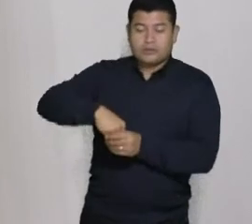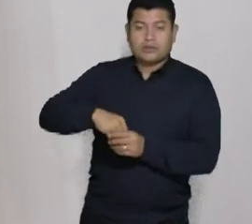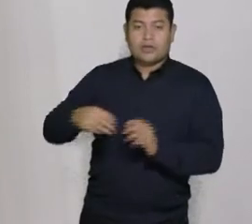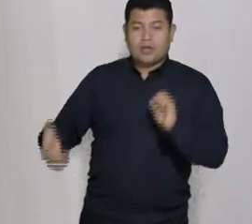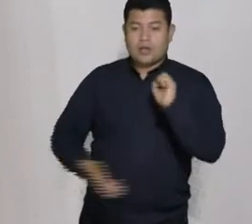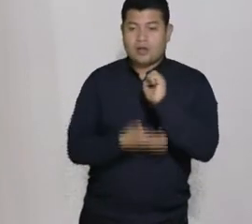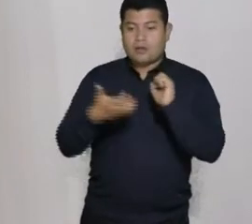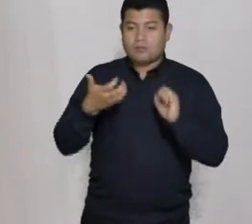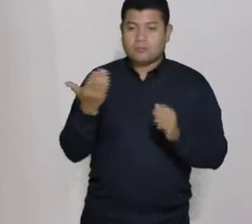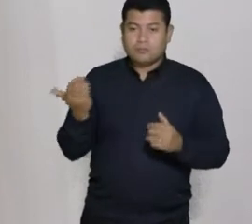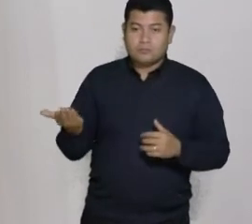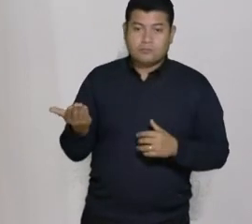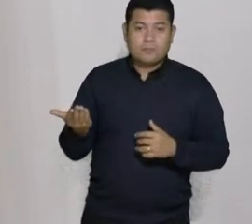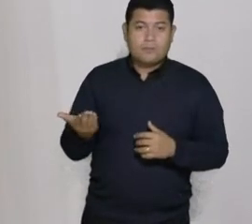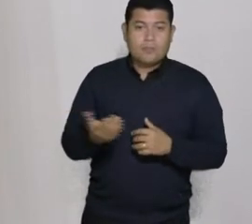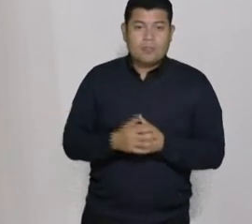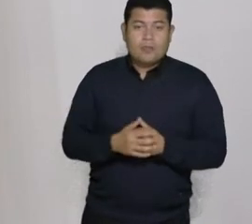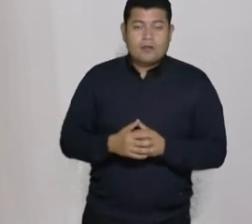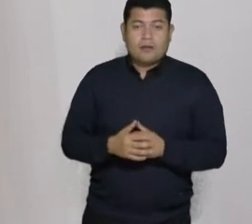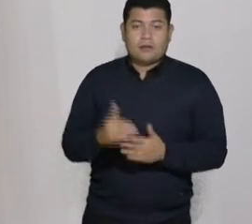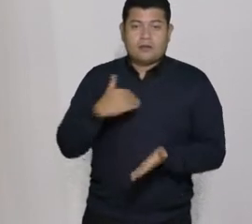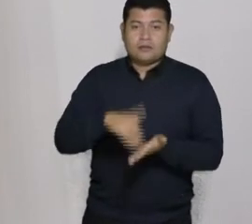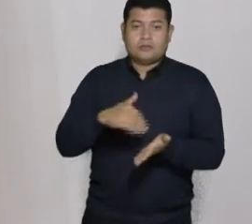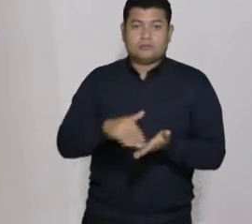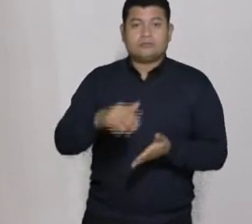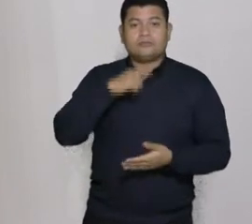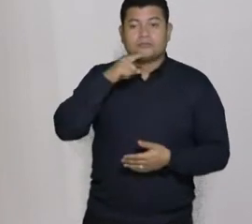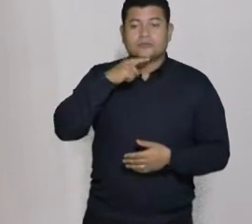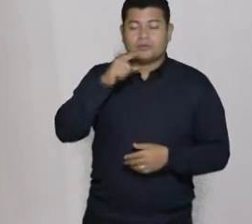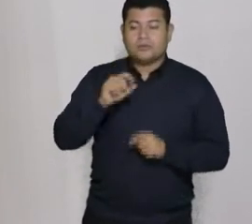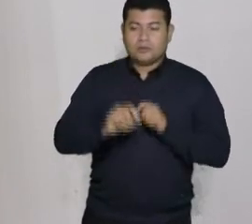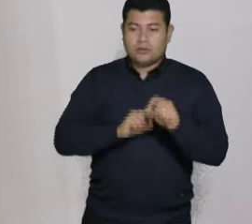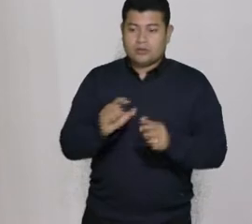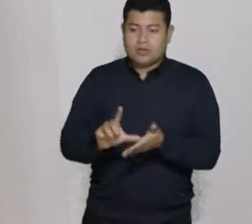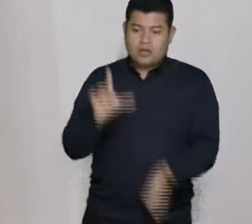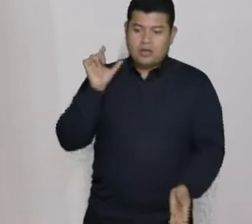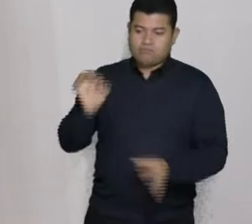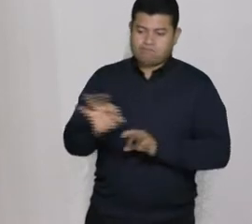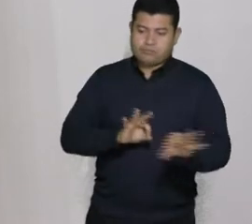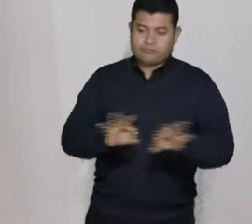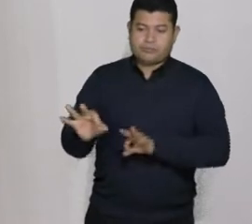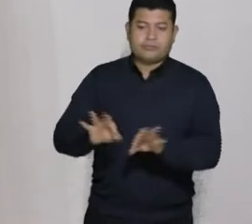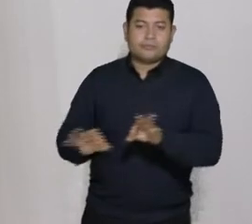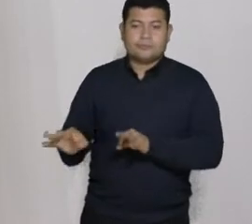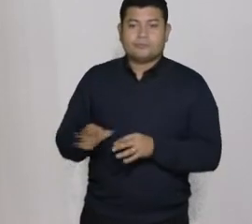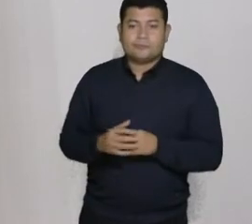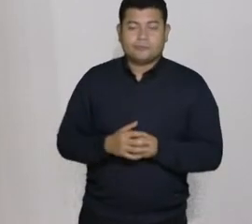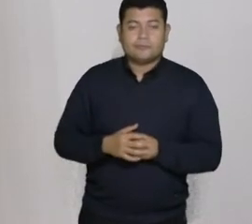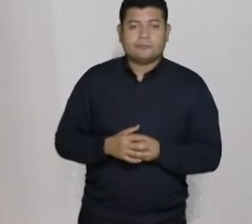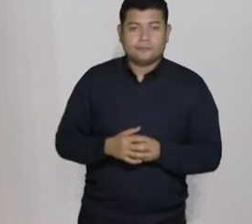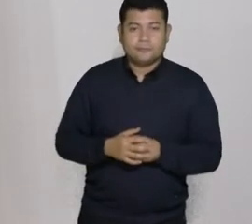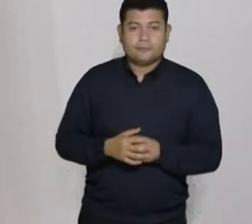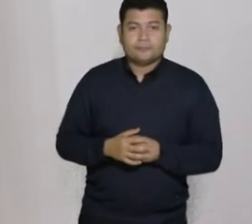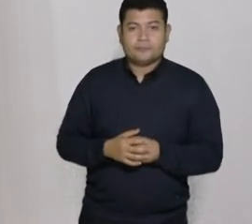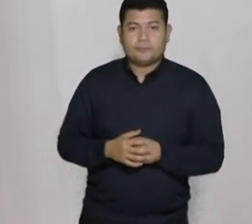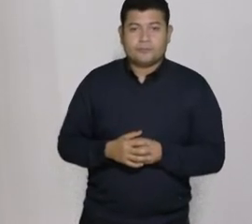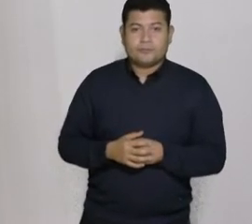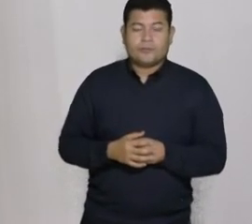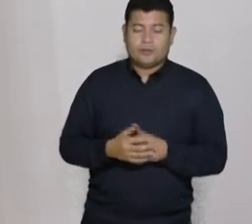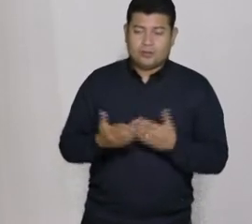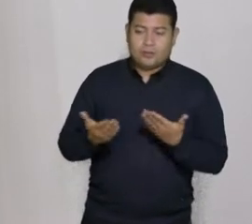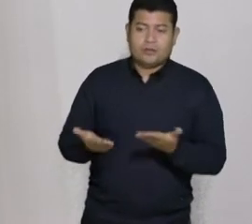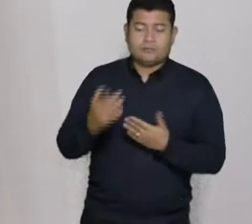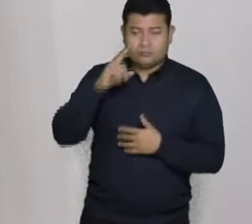porque uma secretaria não consegue fazer planejamento e o nosso risco na Gestão Pública